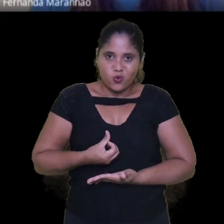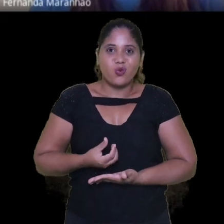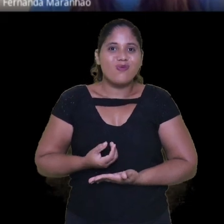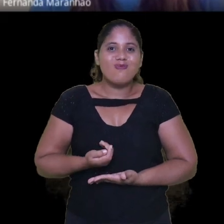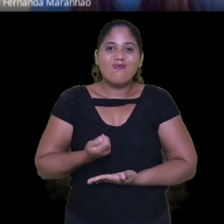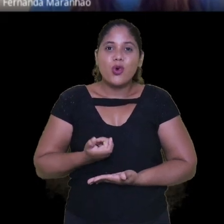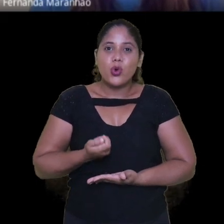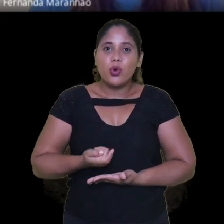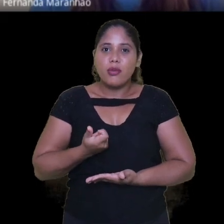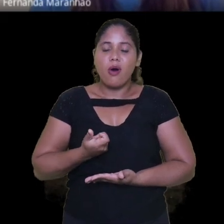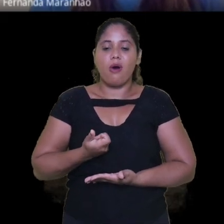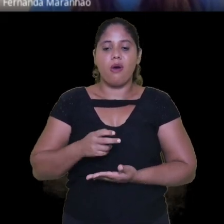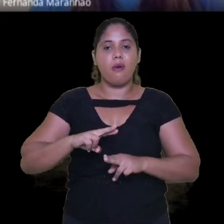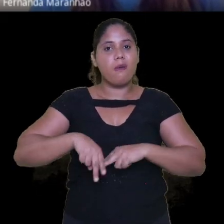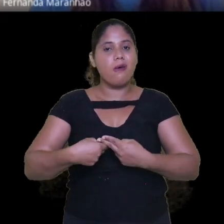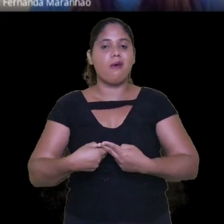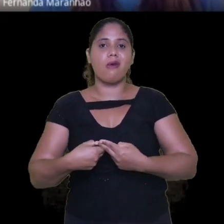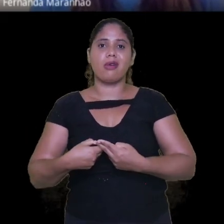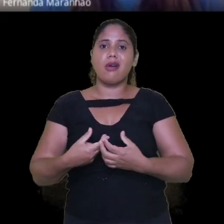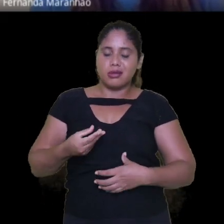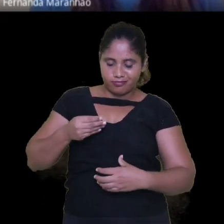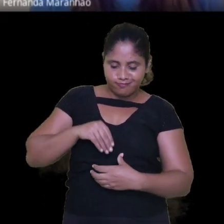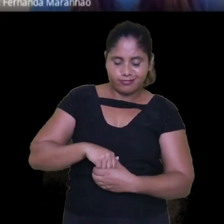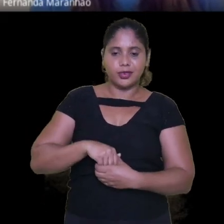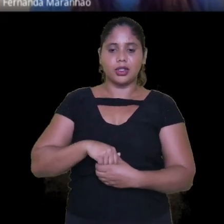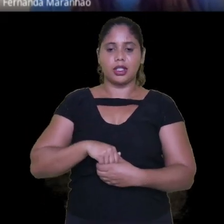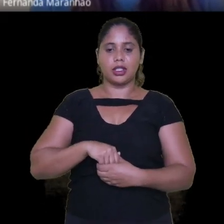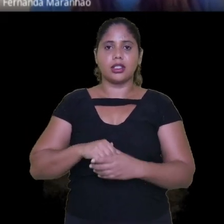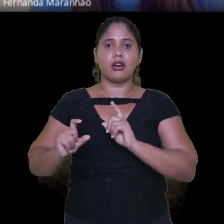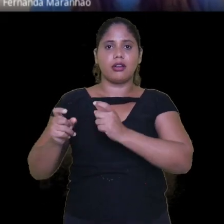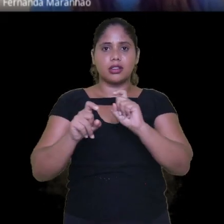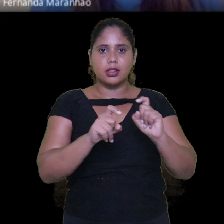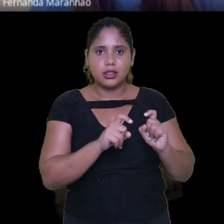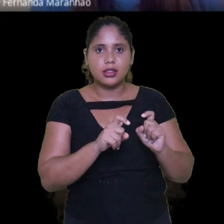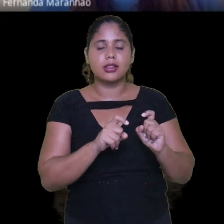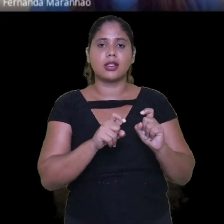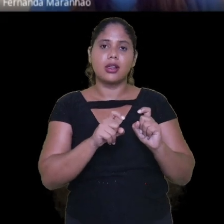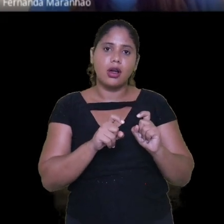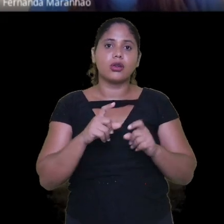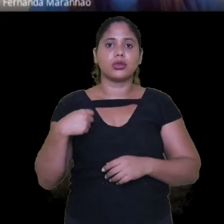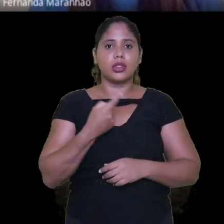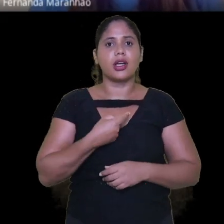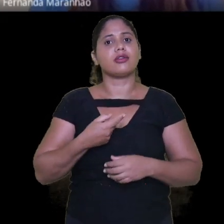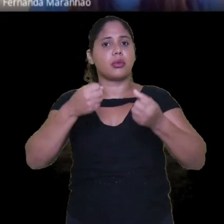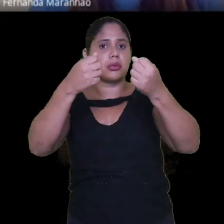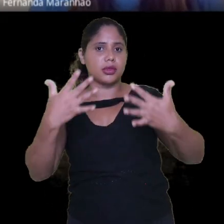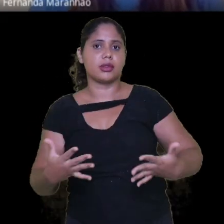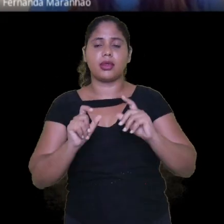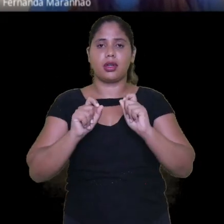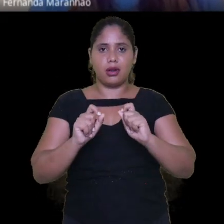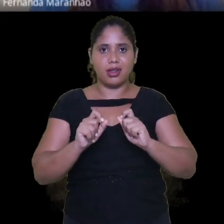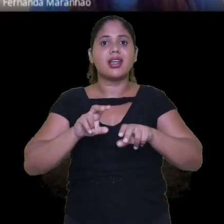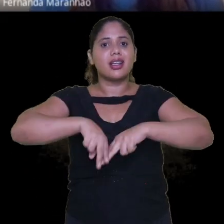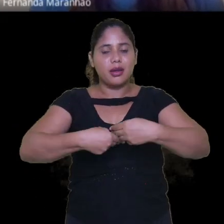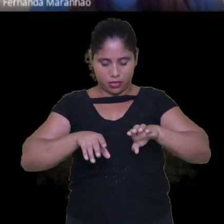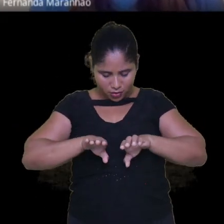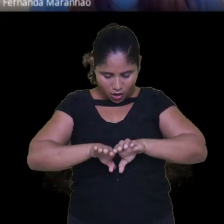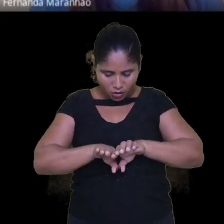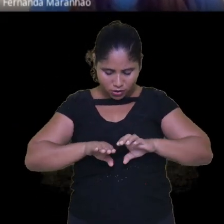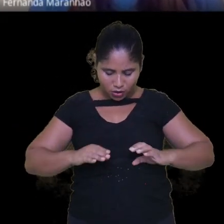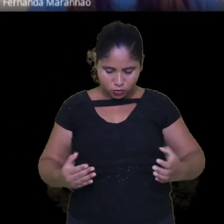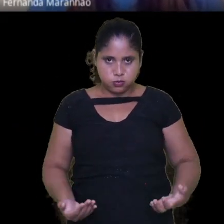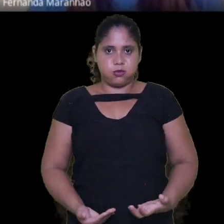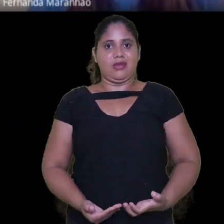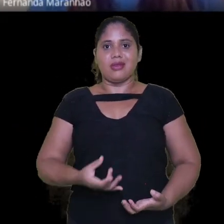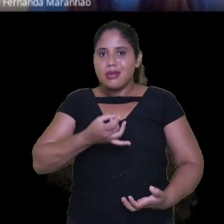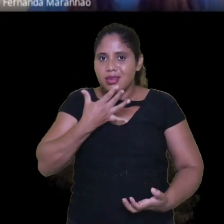muito precoce na gestação, ao ponto de terem prejuízo no crescimento não só da circunferência abdominal, como do polo cefálico. O mais